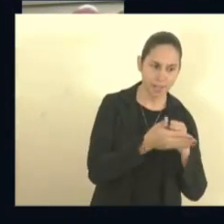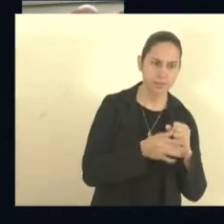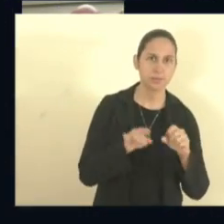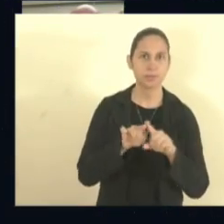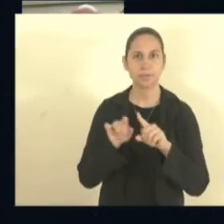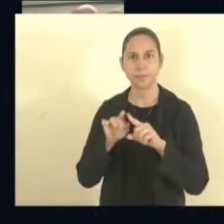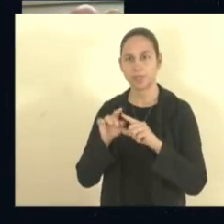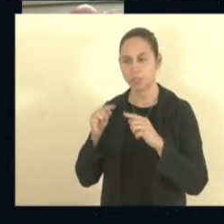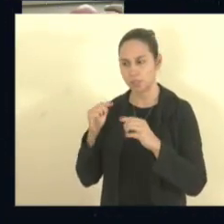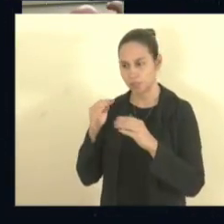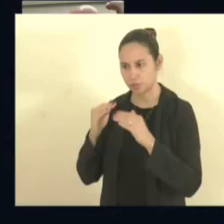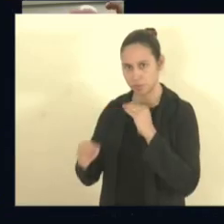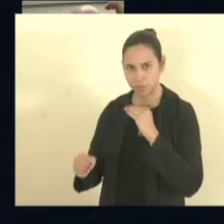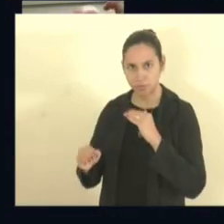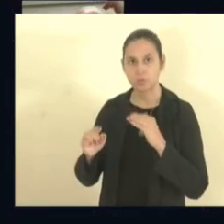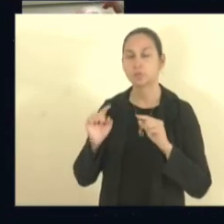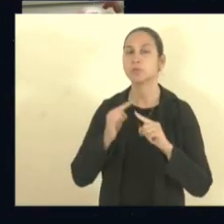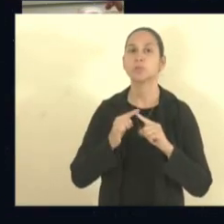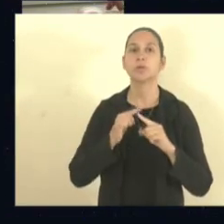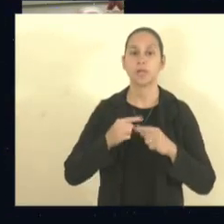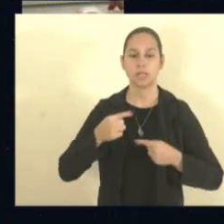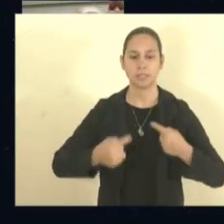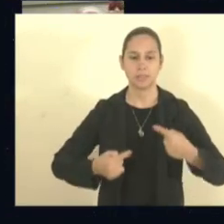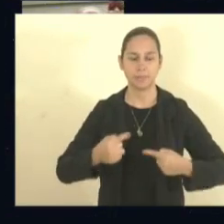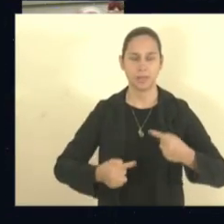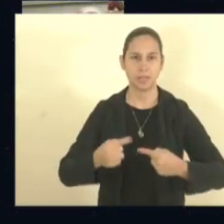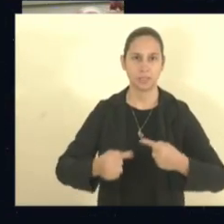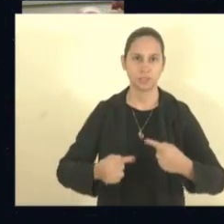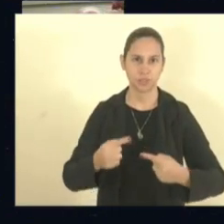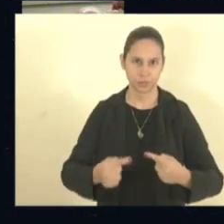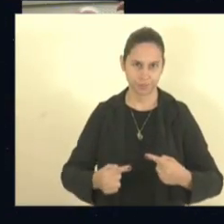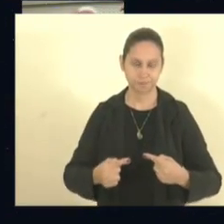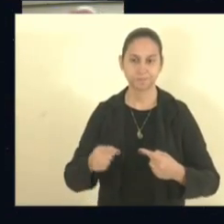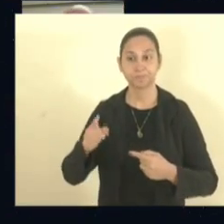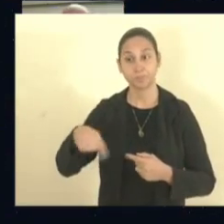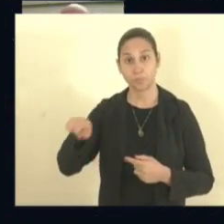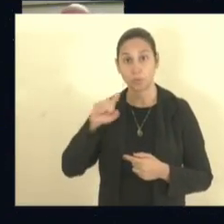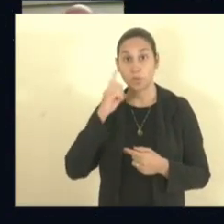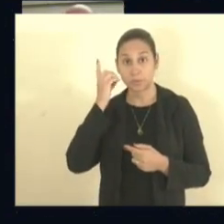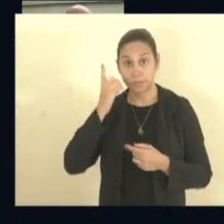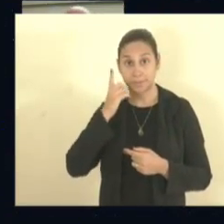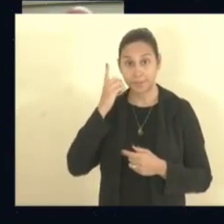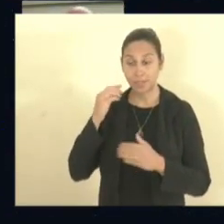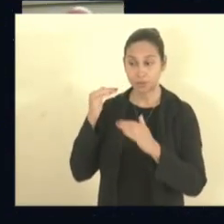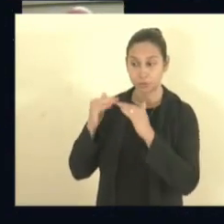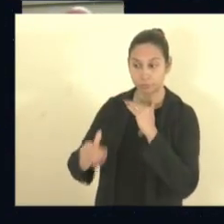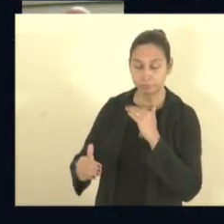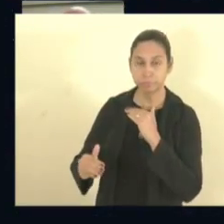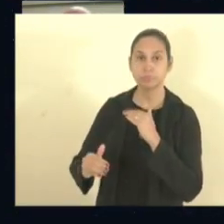oposição, pelo debate, né? Os deputados da oposição, um debate muito